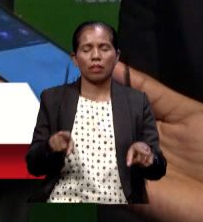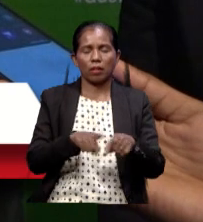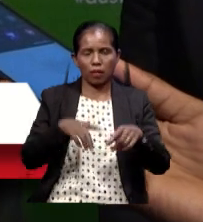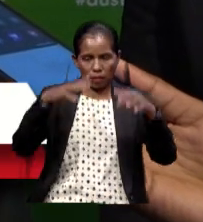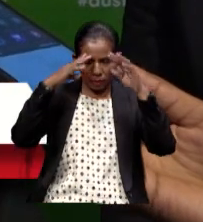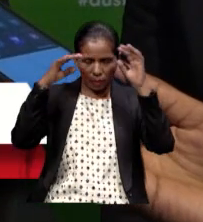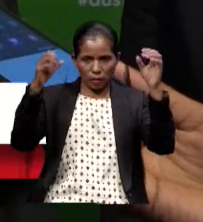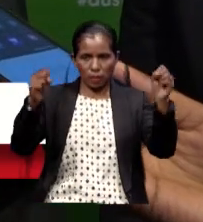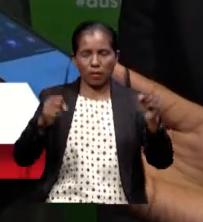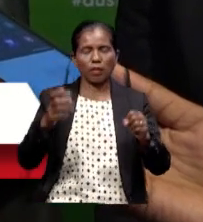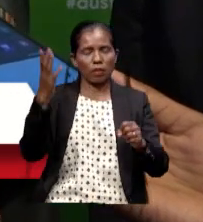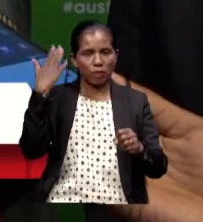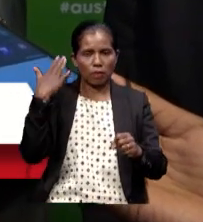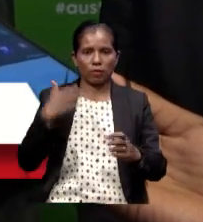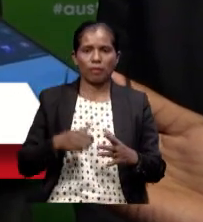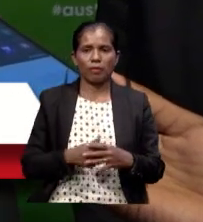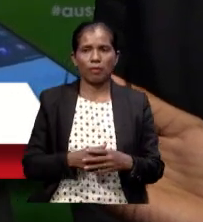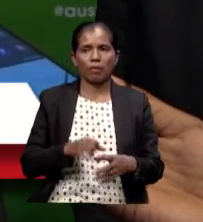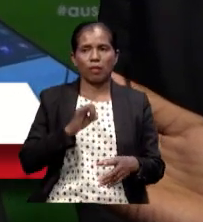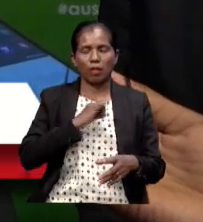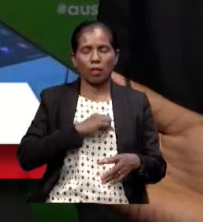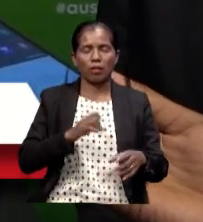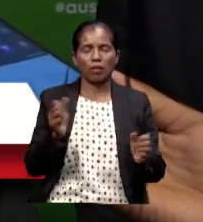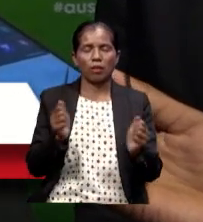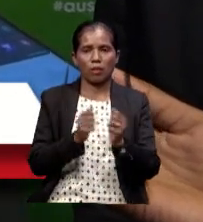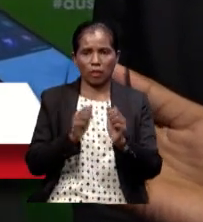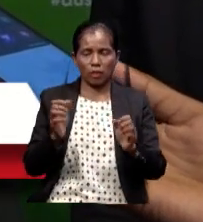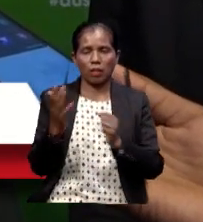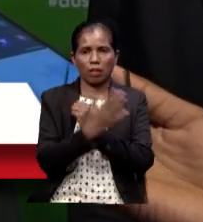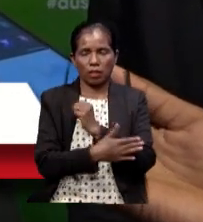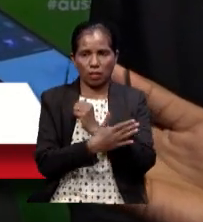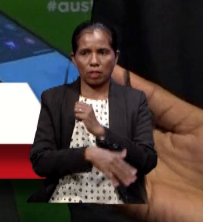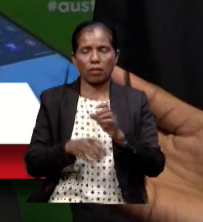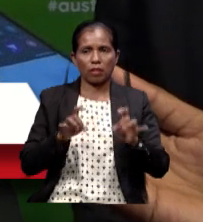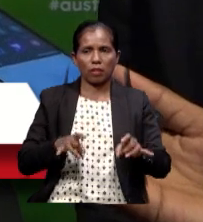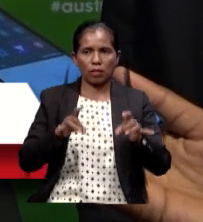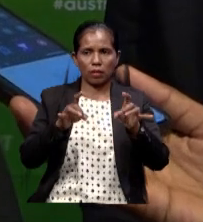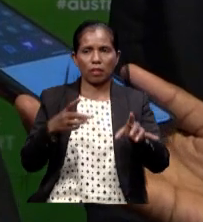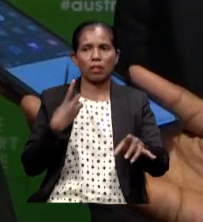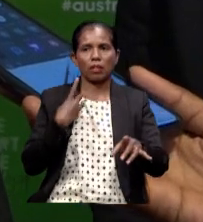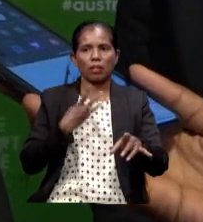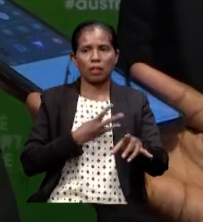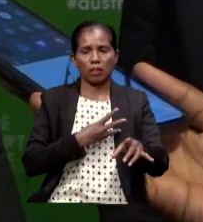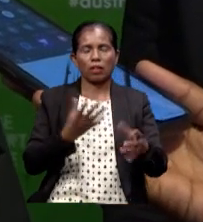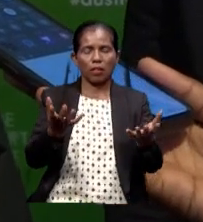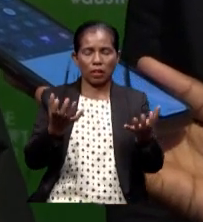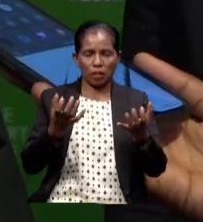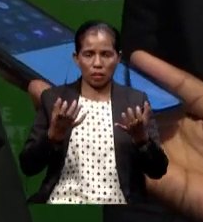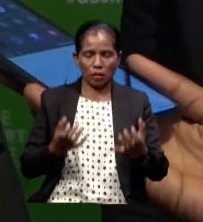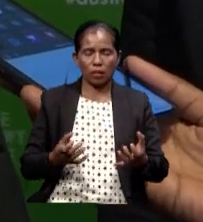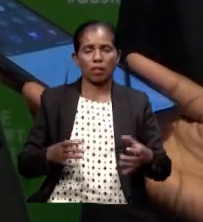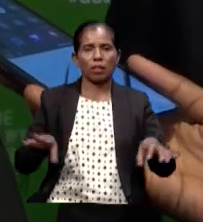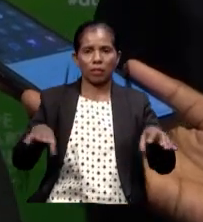presidente, ideia do Luquedas, relação à Austrália, né? E tinha interesse